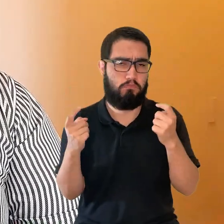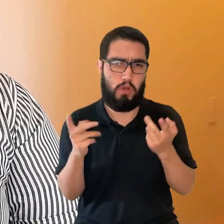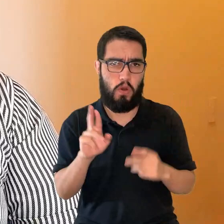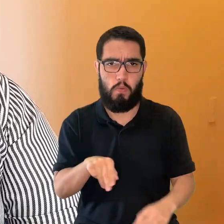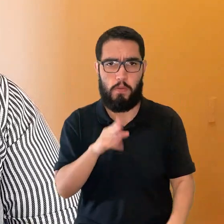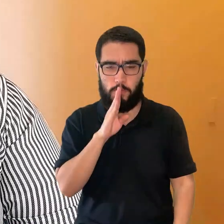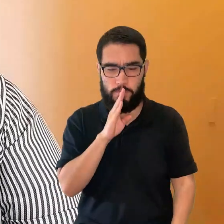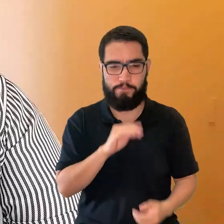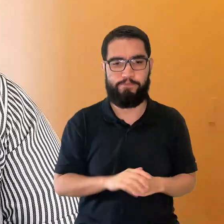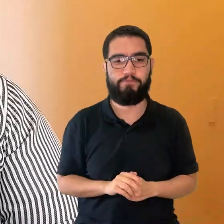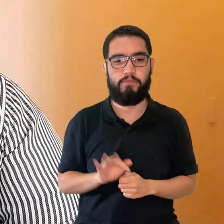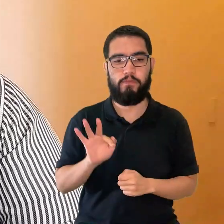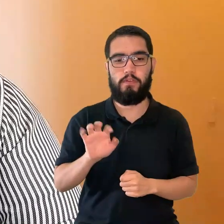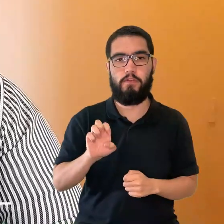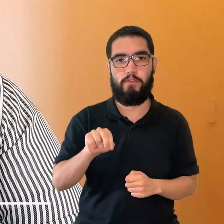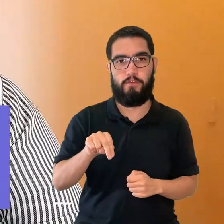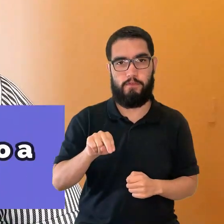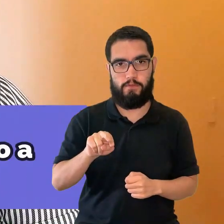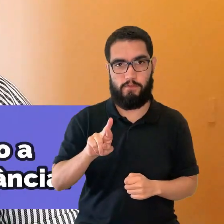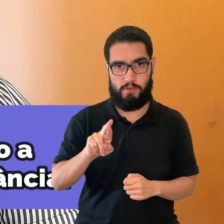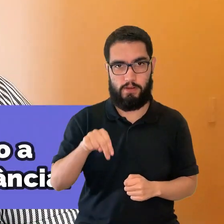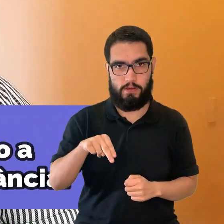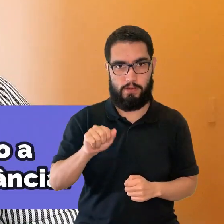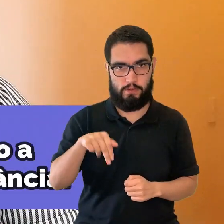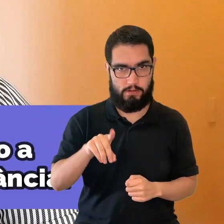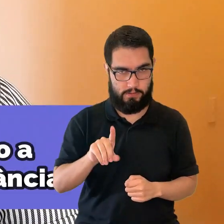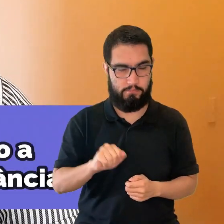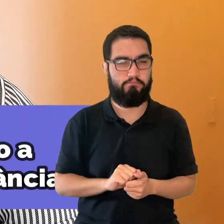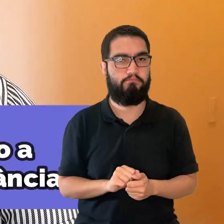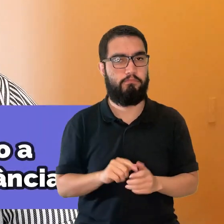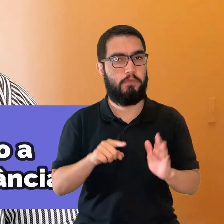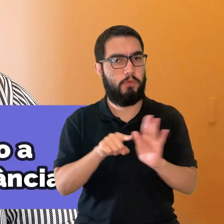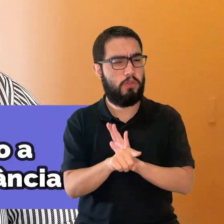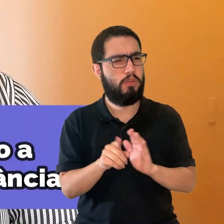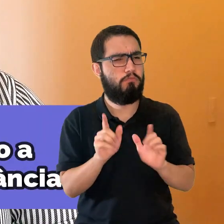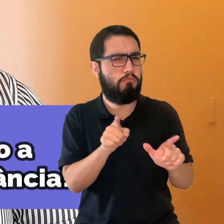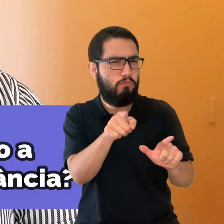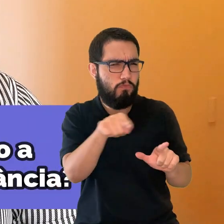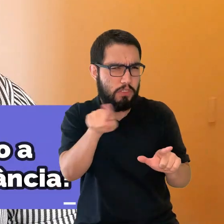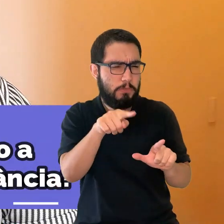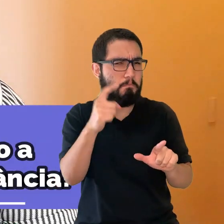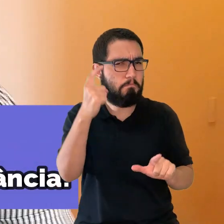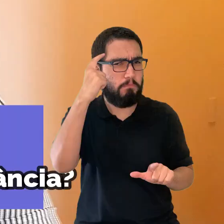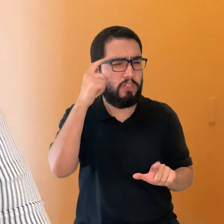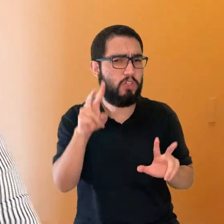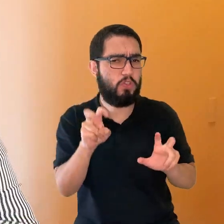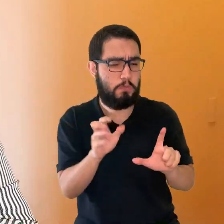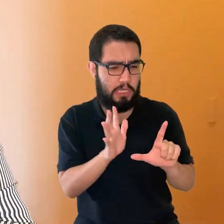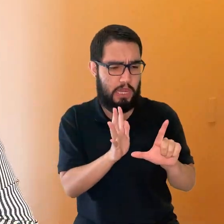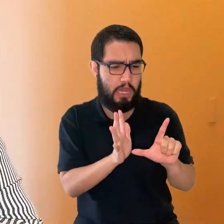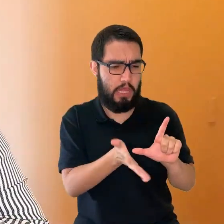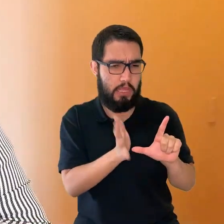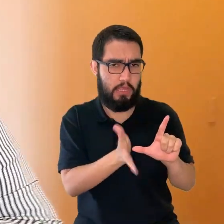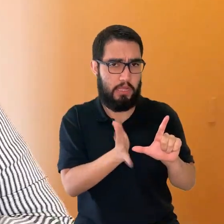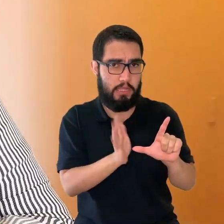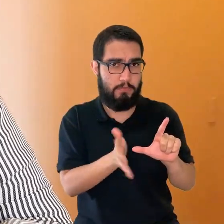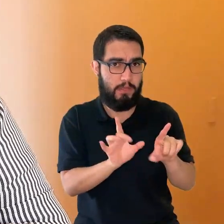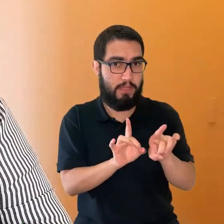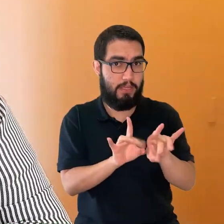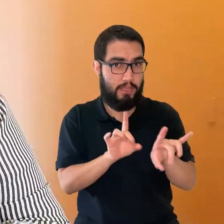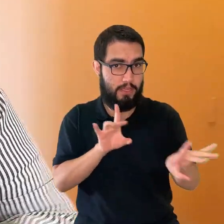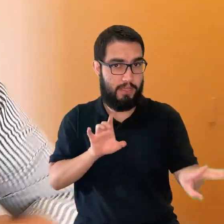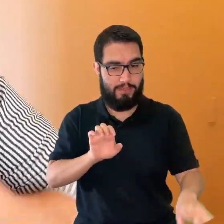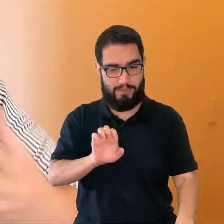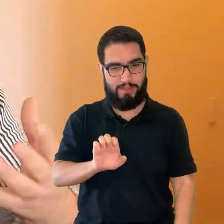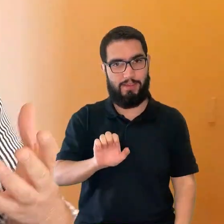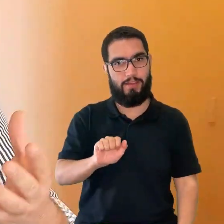A Fernanda diz assim, qual a opinião de vocês em relação à graduação de letras Libras à distância?